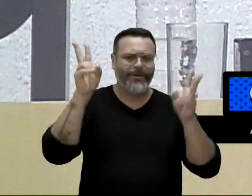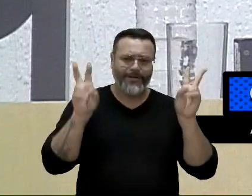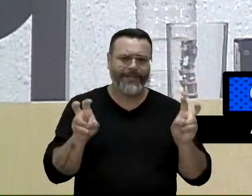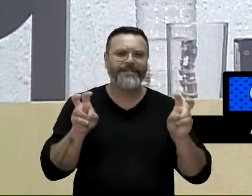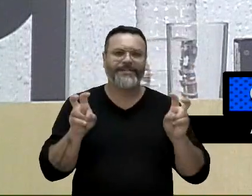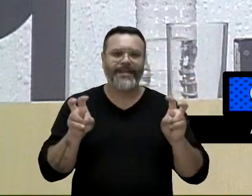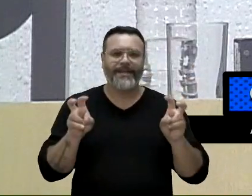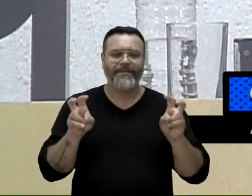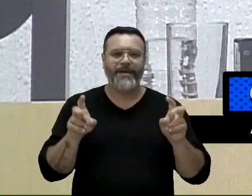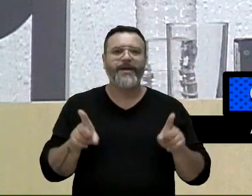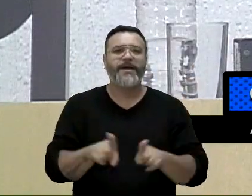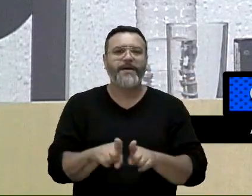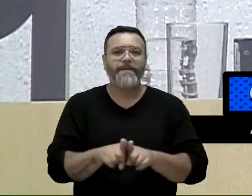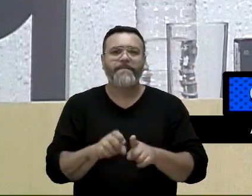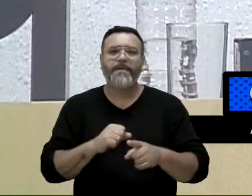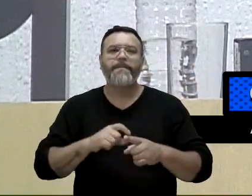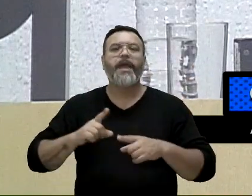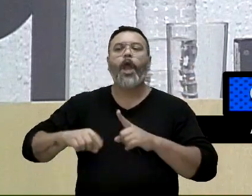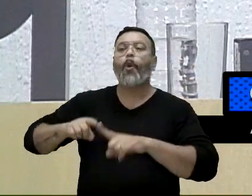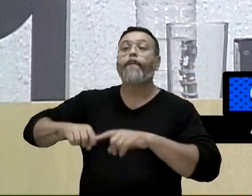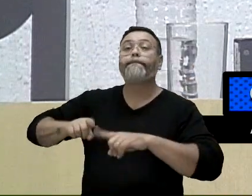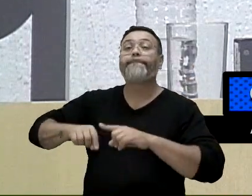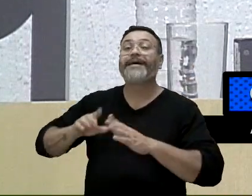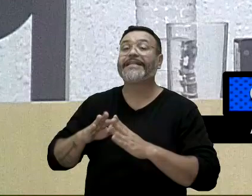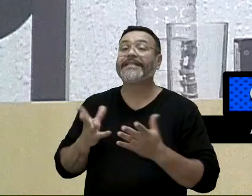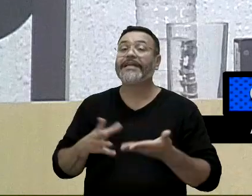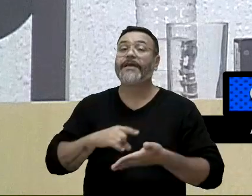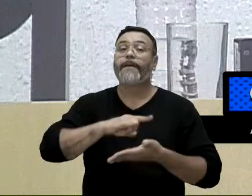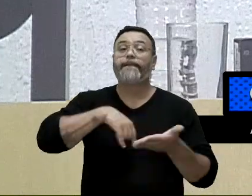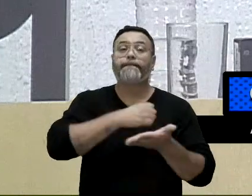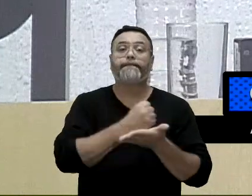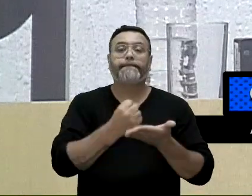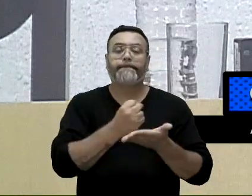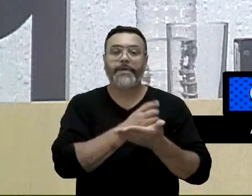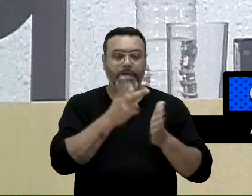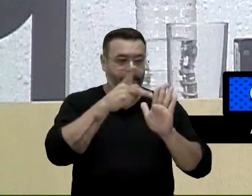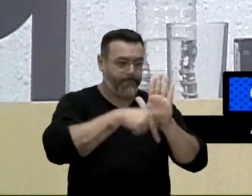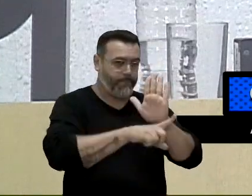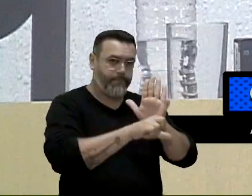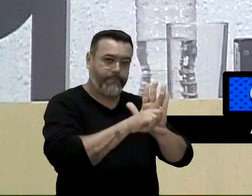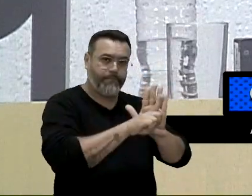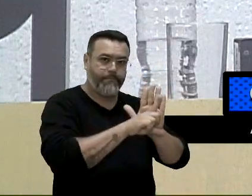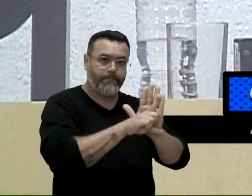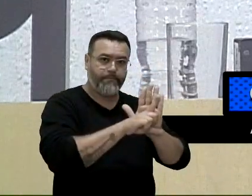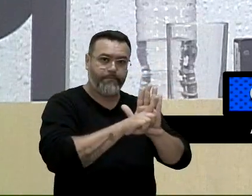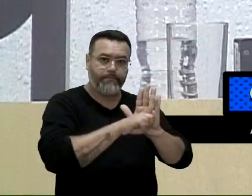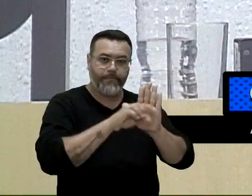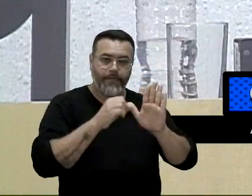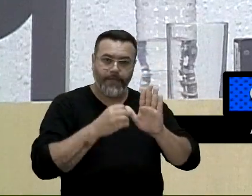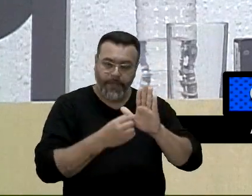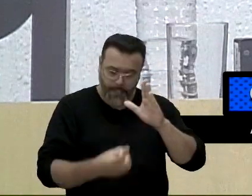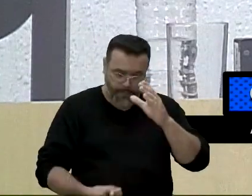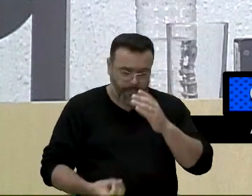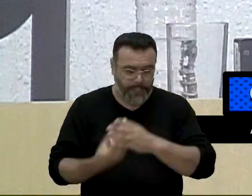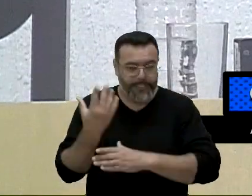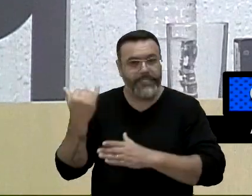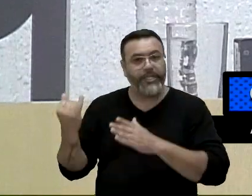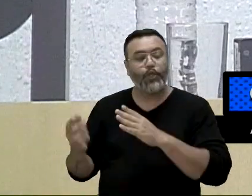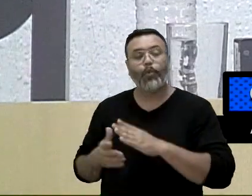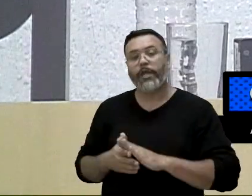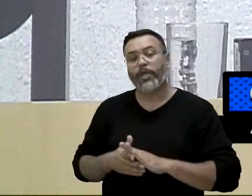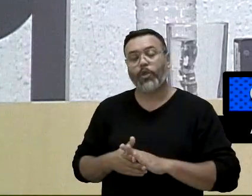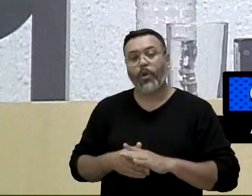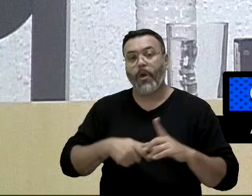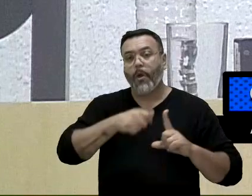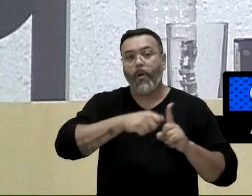gente possa ter material para protocolar o nosso projeto de lei, instituindo maio como mês